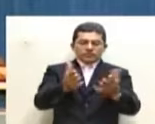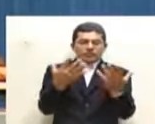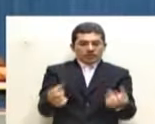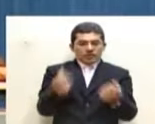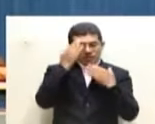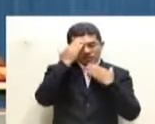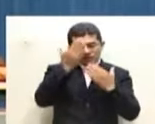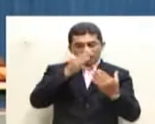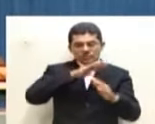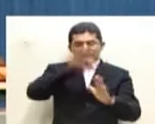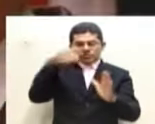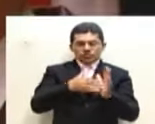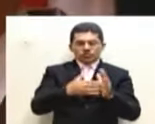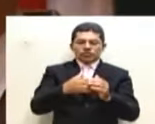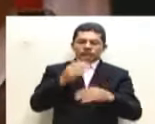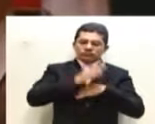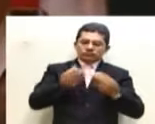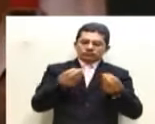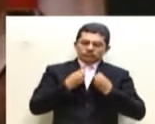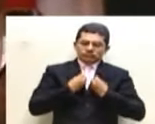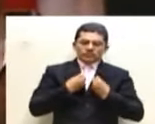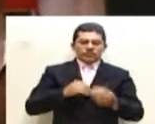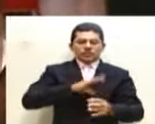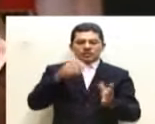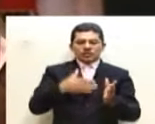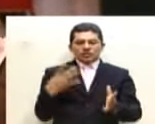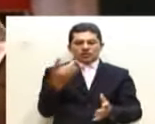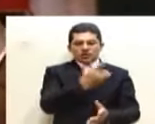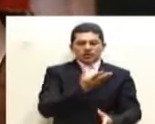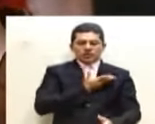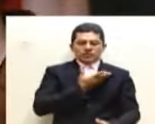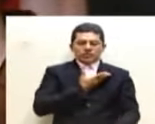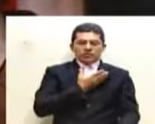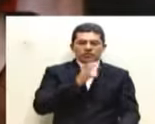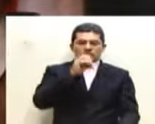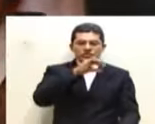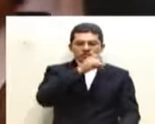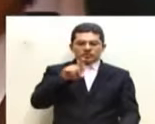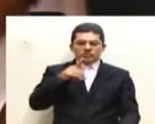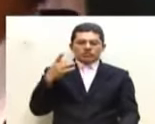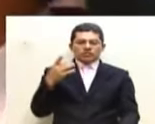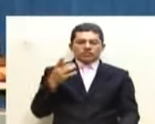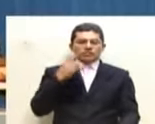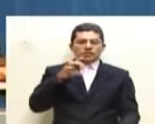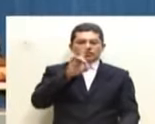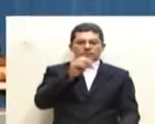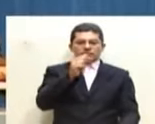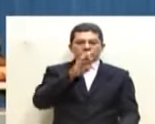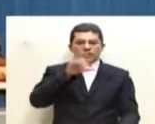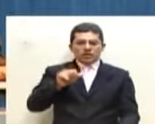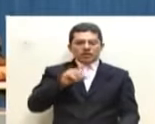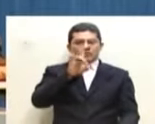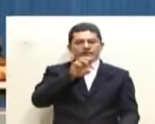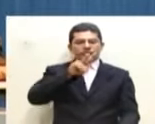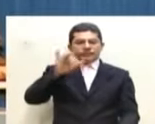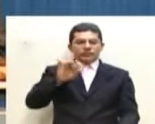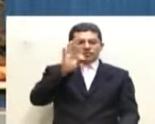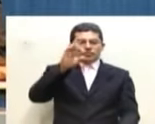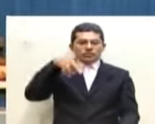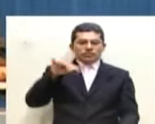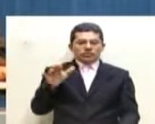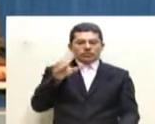Agradeço a todos o carinho, o afeto de cada companheiro. Deputada Conceição, deputado Davi, deputado Abdala, deputado Tony,